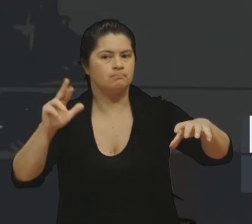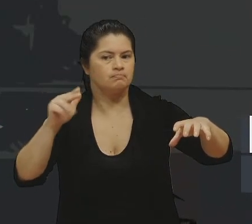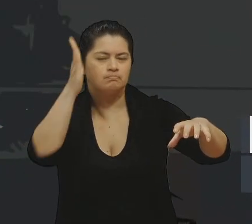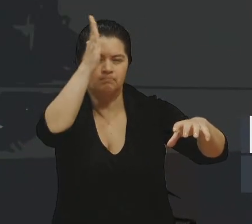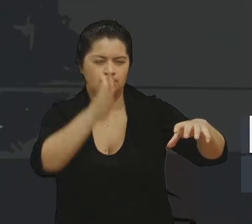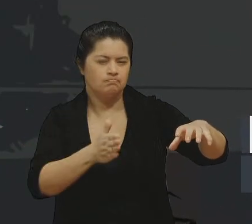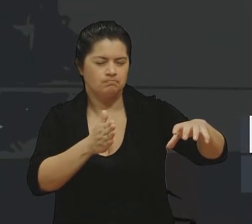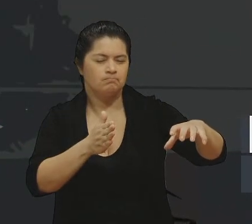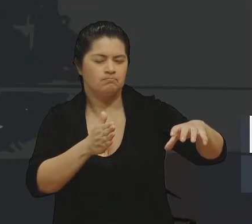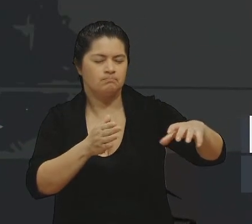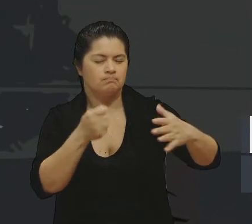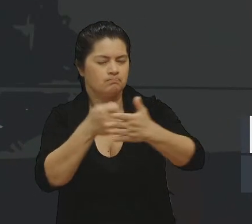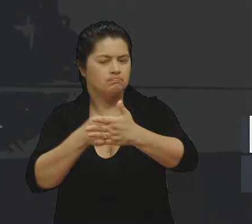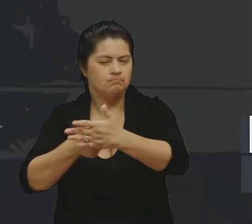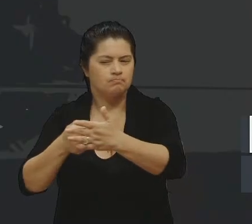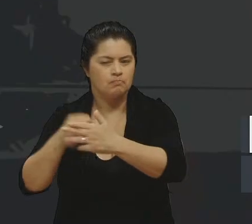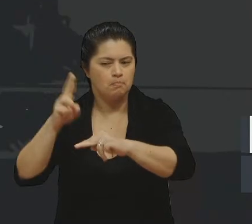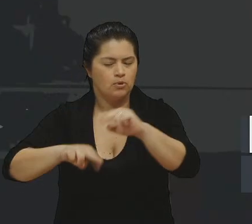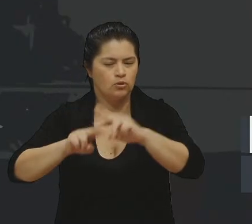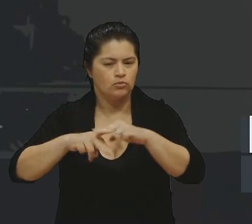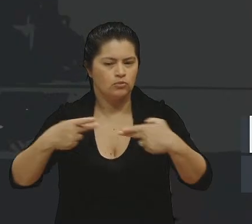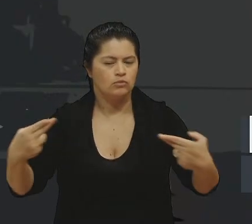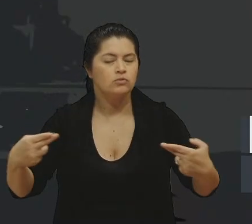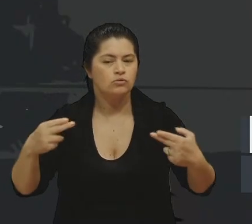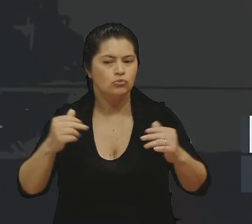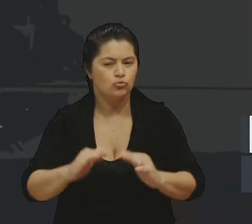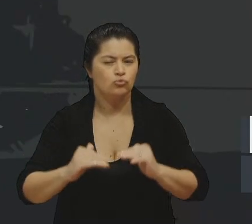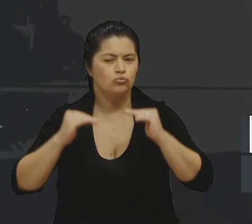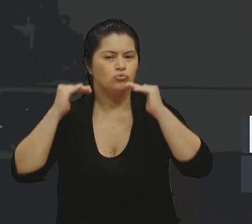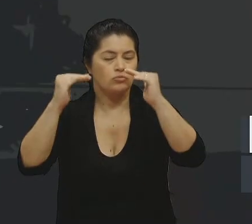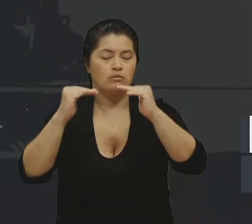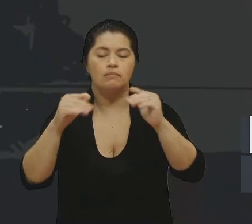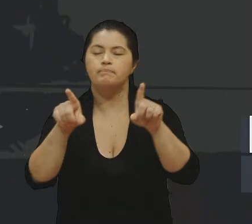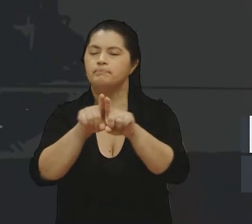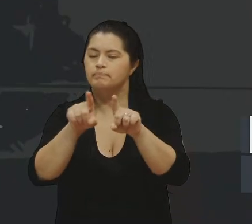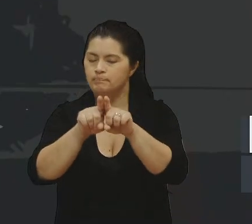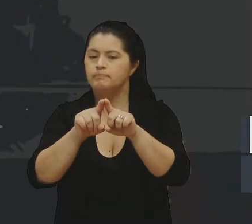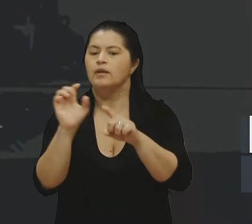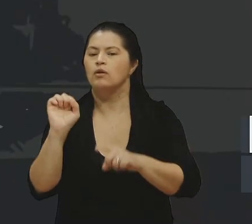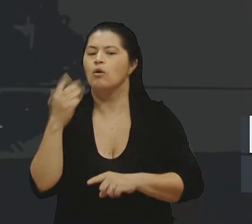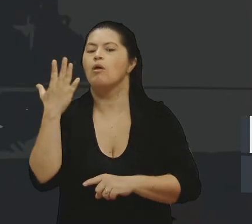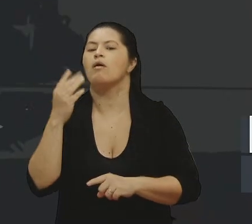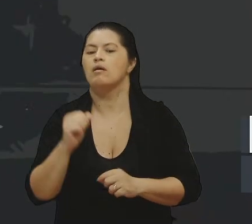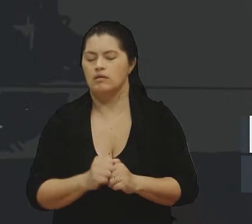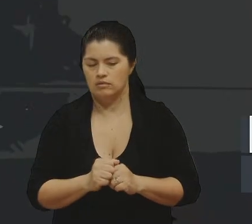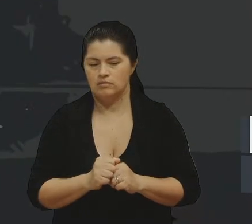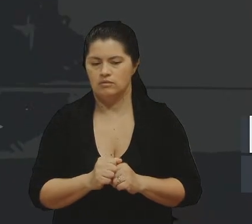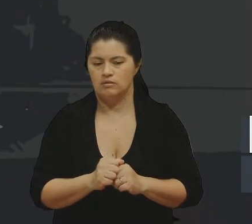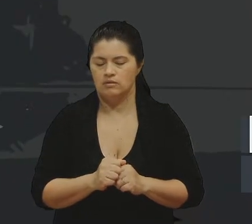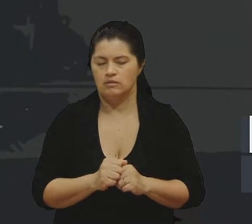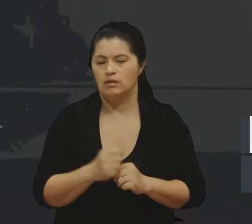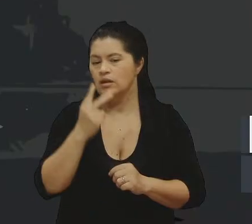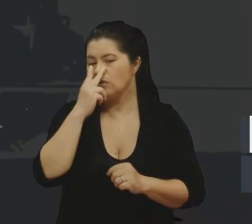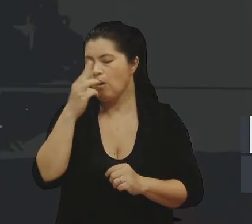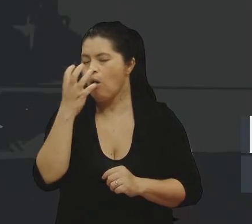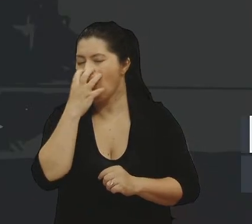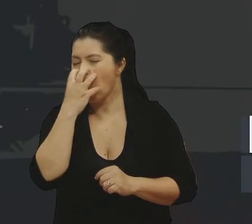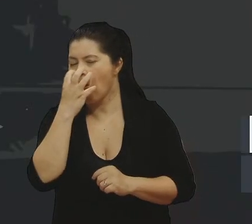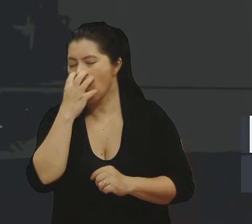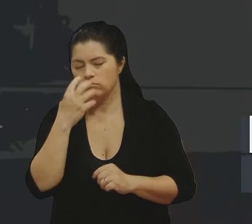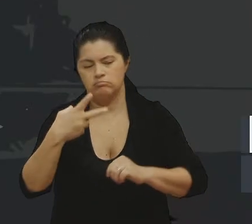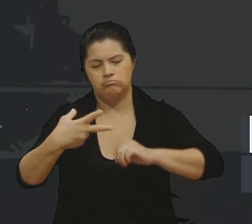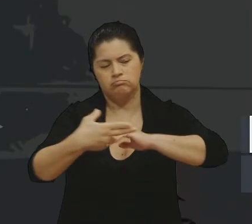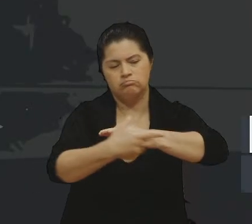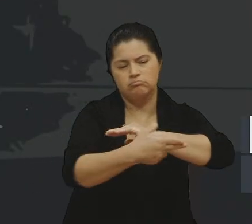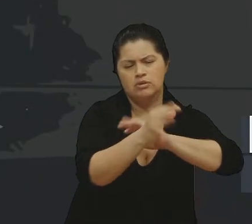de combate, produto mais superior. Também funciona. É o nosso amigo. Ele tosa o caramelo, mas tosa o cão de raça. Bom para os